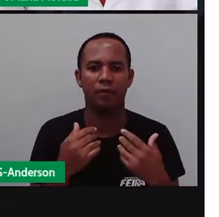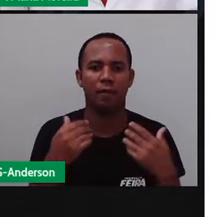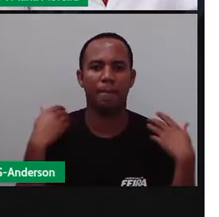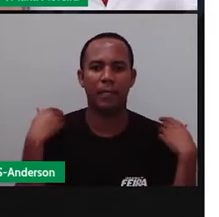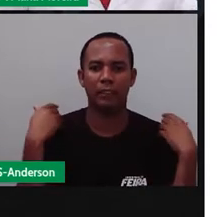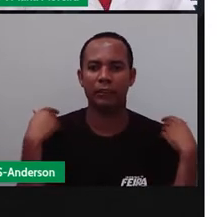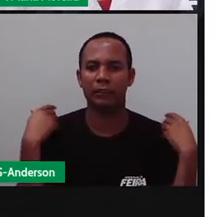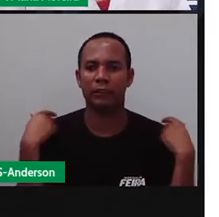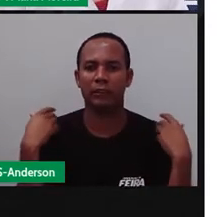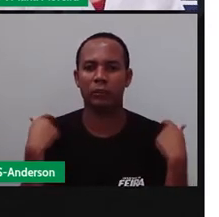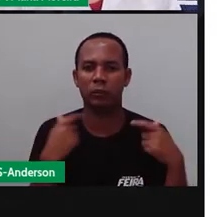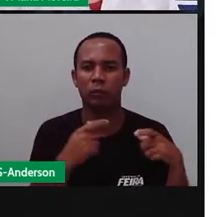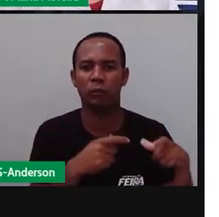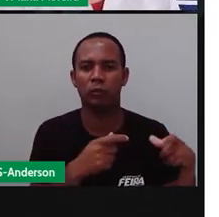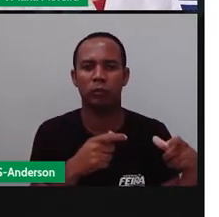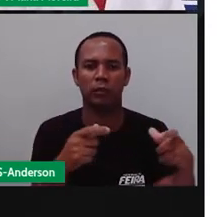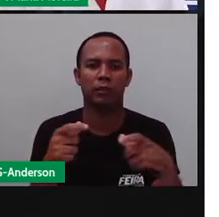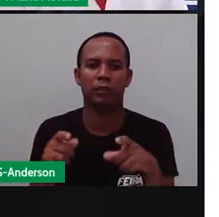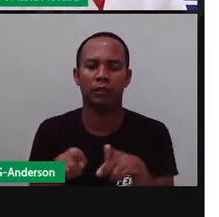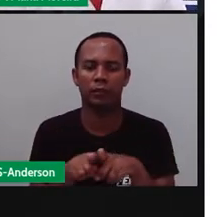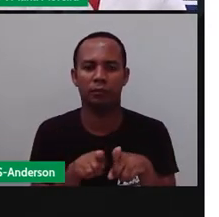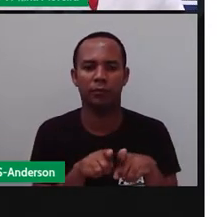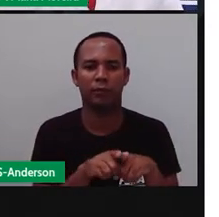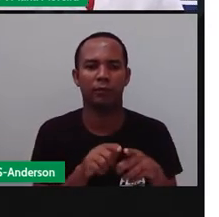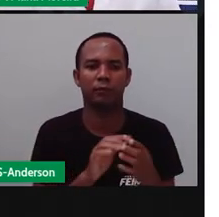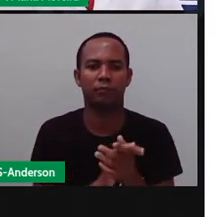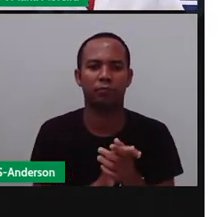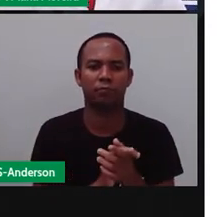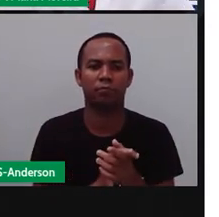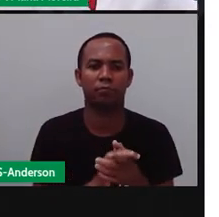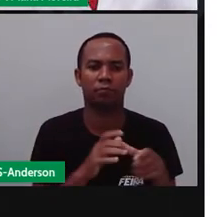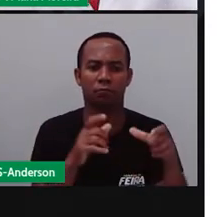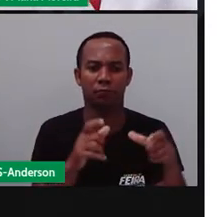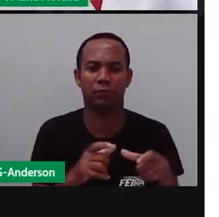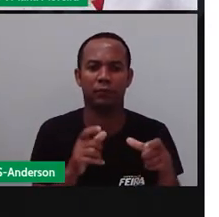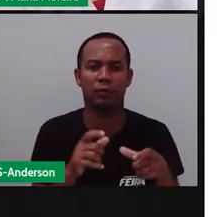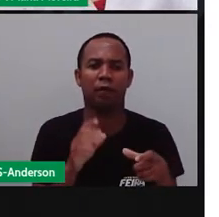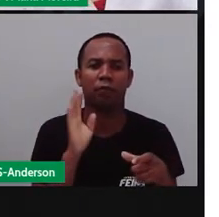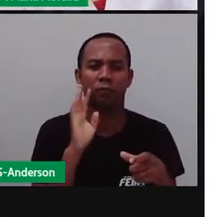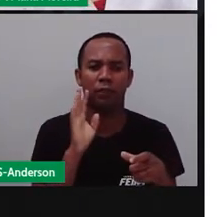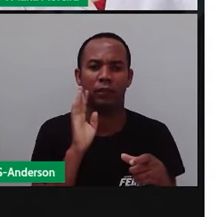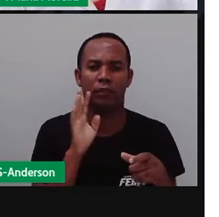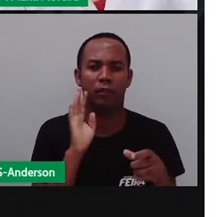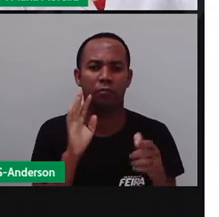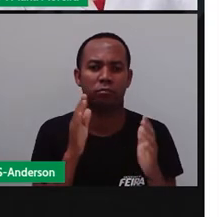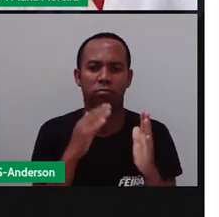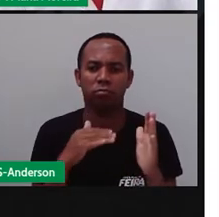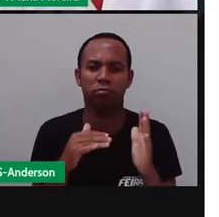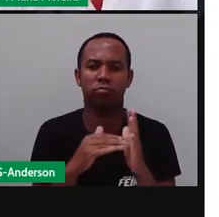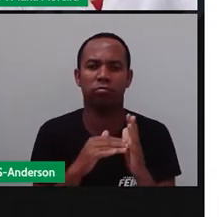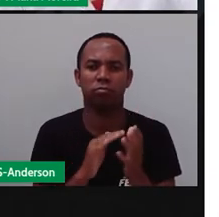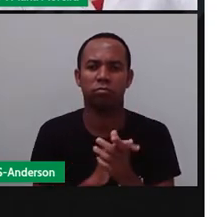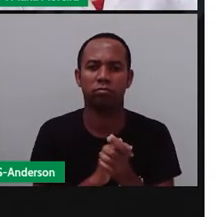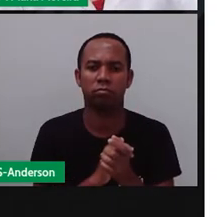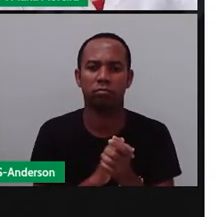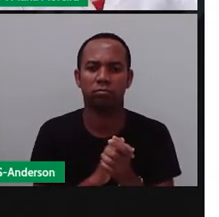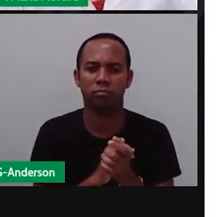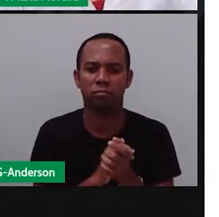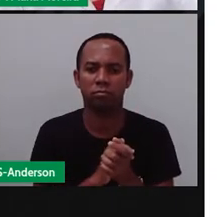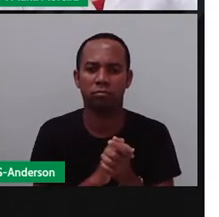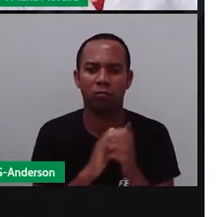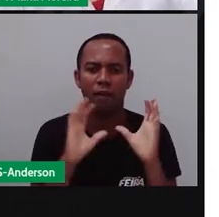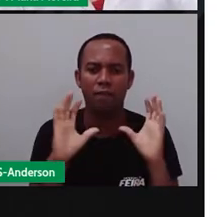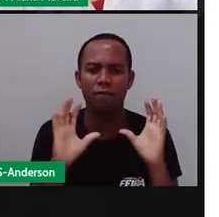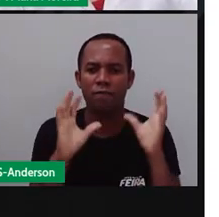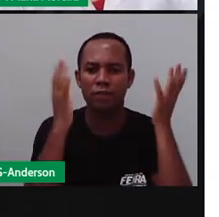viagens e para o interior. Então, é uma viagem aí de tudo, né? De tudo a tudo. No caso das festas de